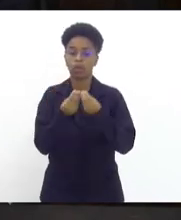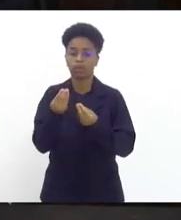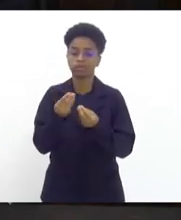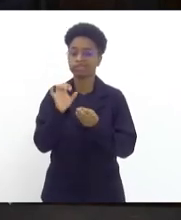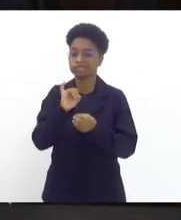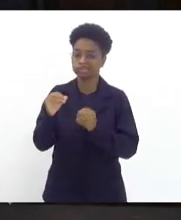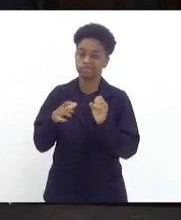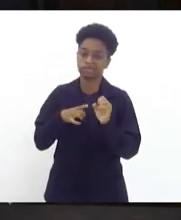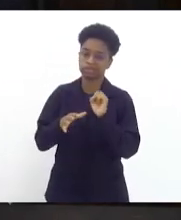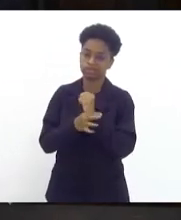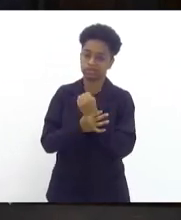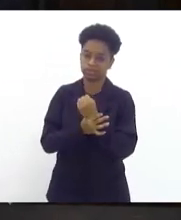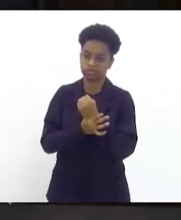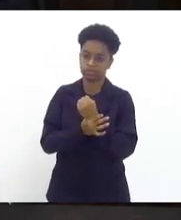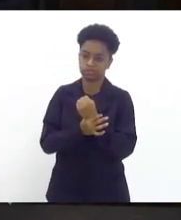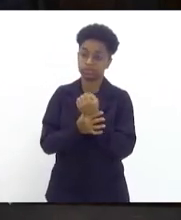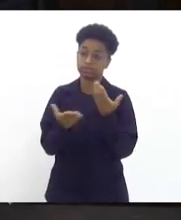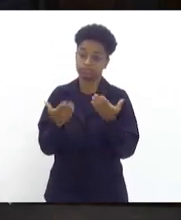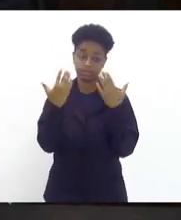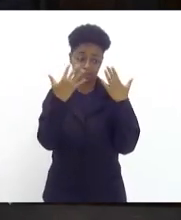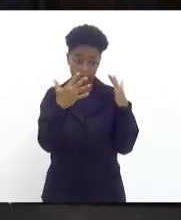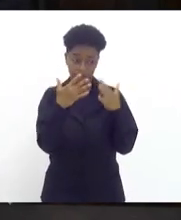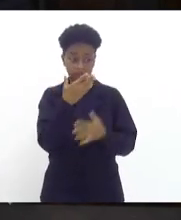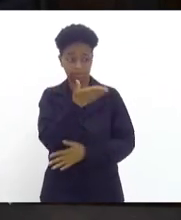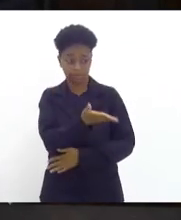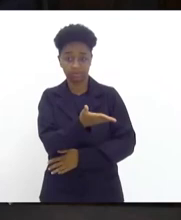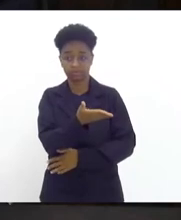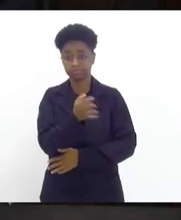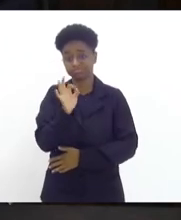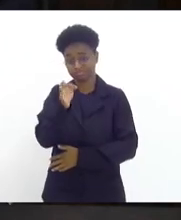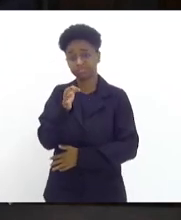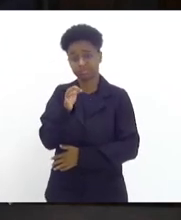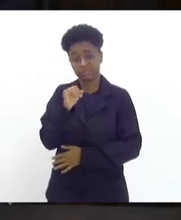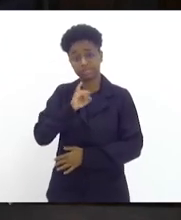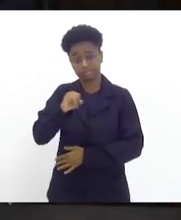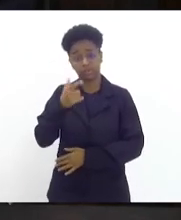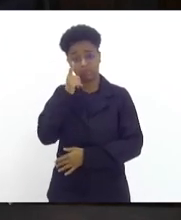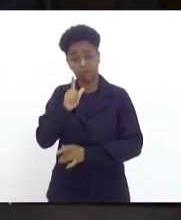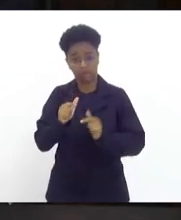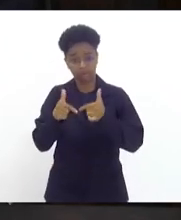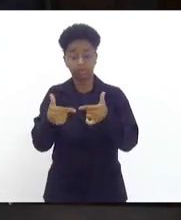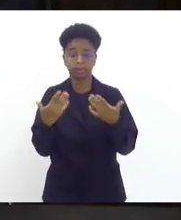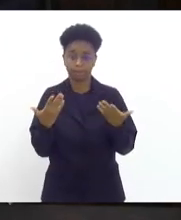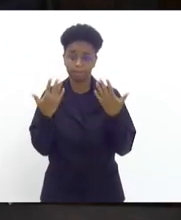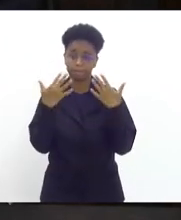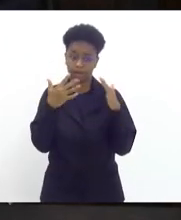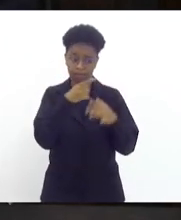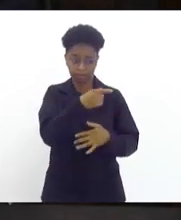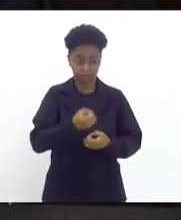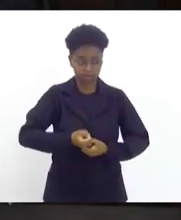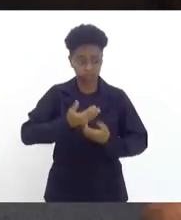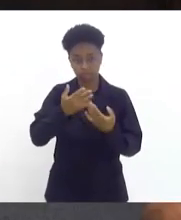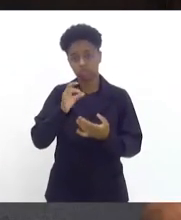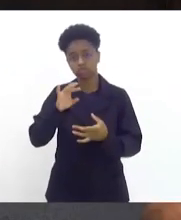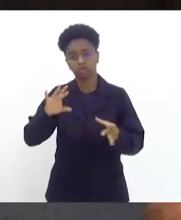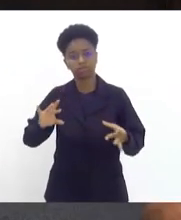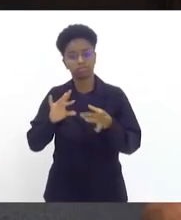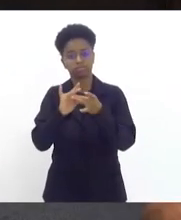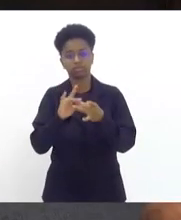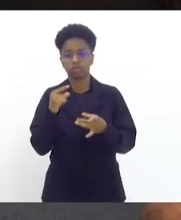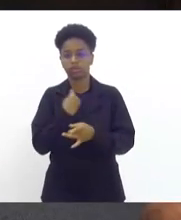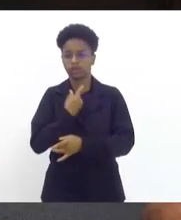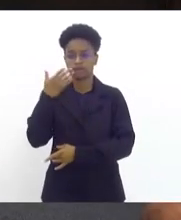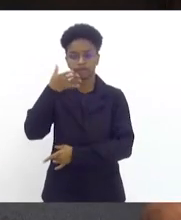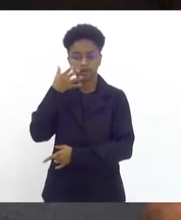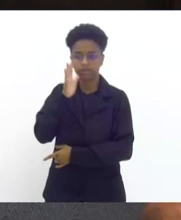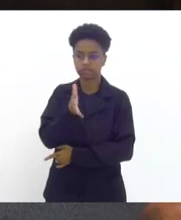para parabéns pelo exatamente se tiver retaguarda para atuar Então parabéns pelo desabafo só se soma a tudo aquilo que a gente